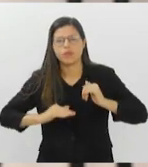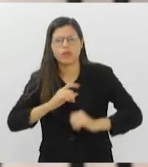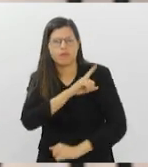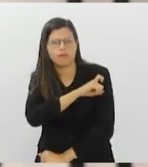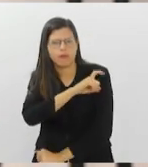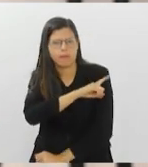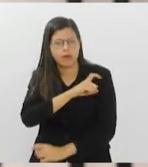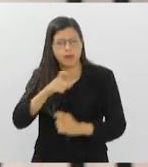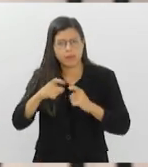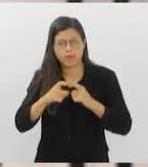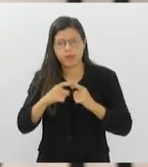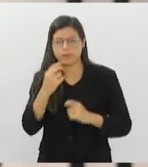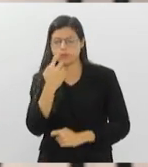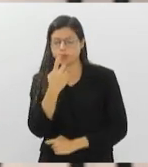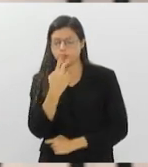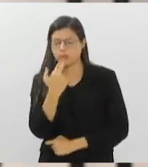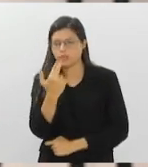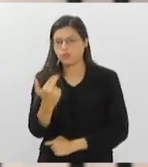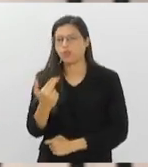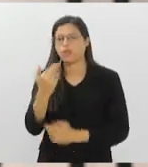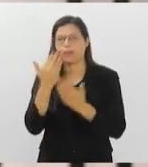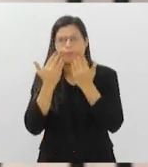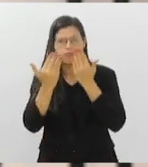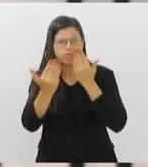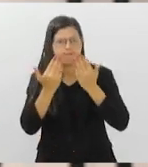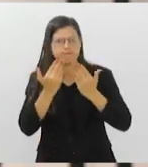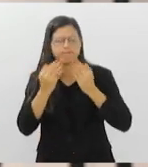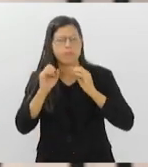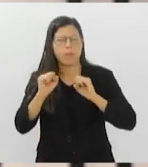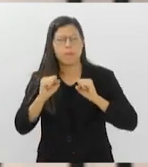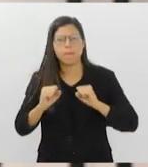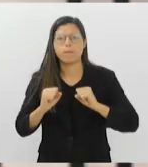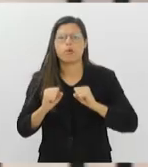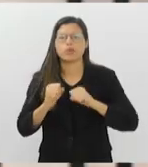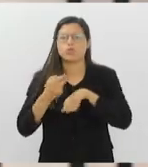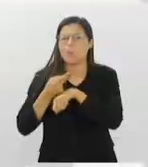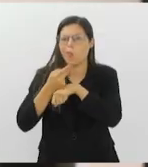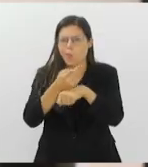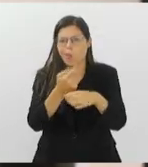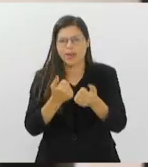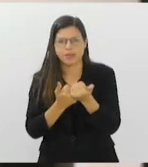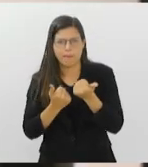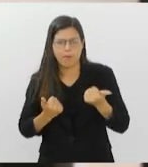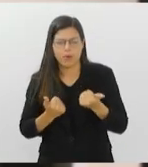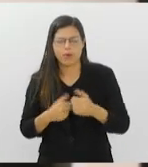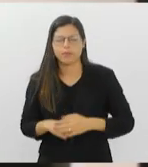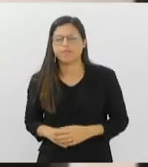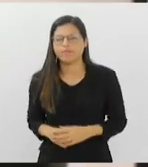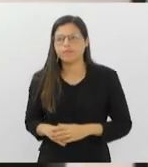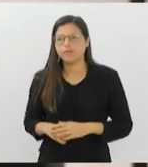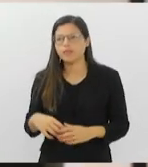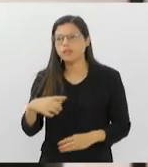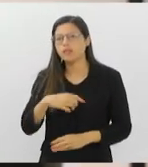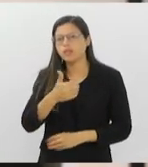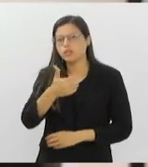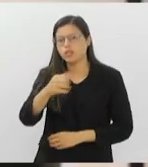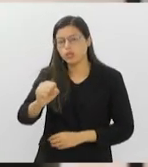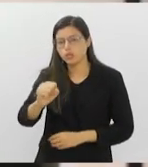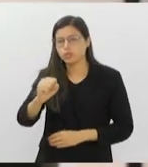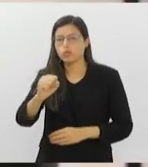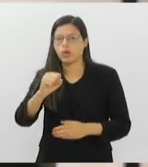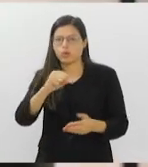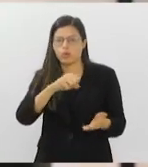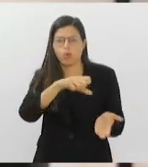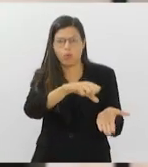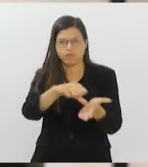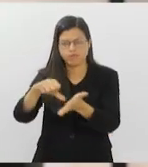médicos, nutricionistas, psicólogas, ela pode buscar todo esse apoio. A gente tem 18 bancos de leite no estado do